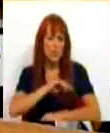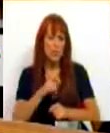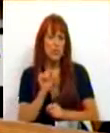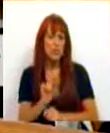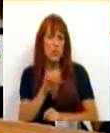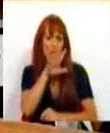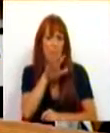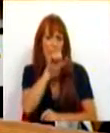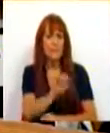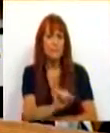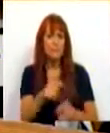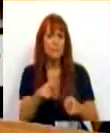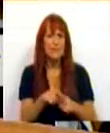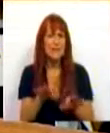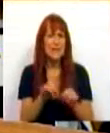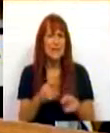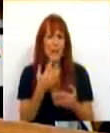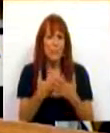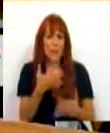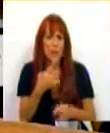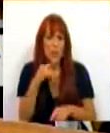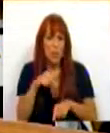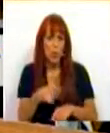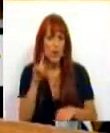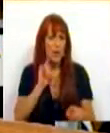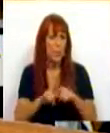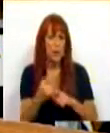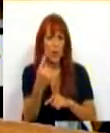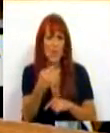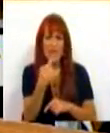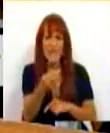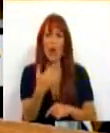líquidos dos agregados familiares, como sublinho já hoje aqui uma deputada referiu. Muito obrigado.